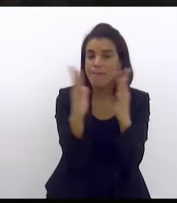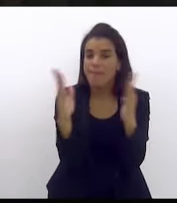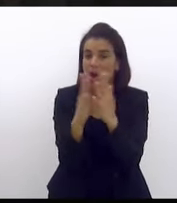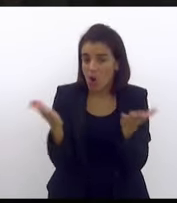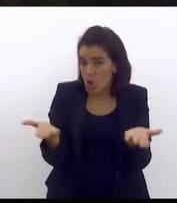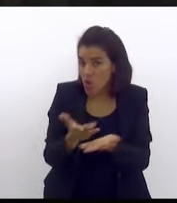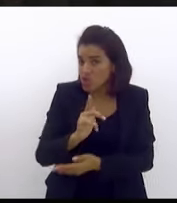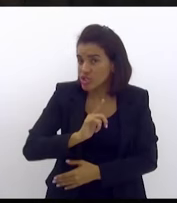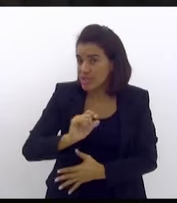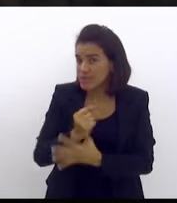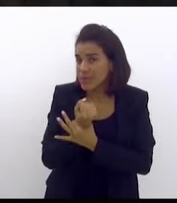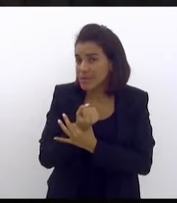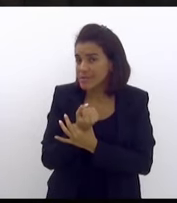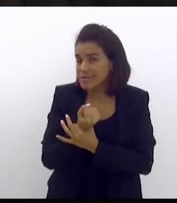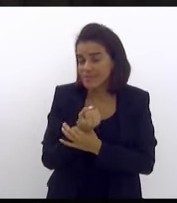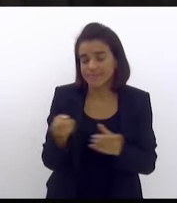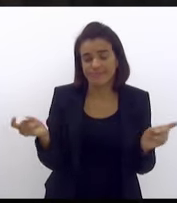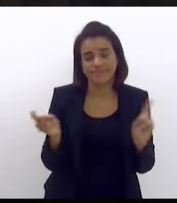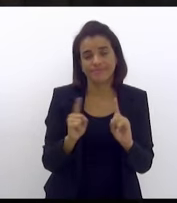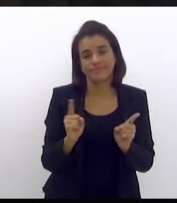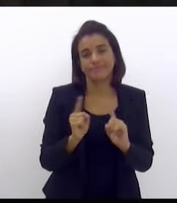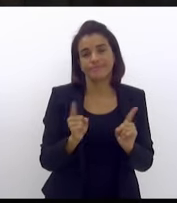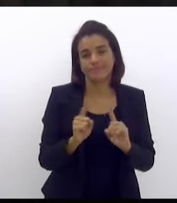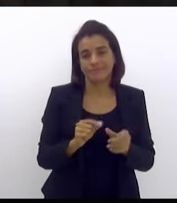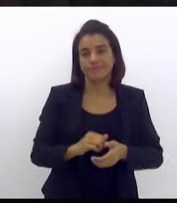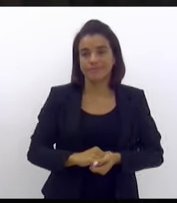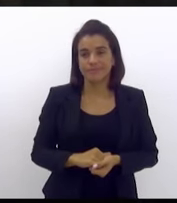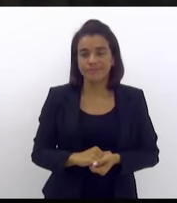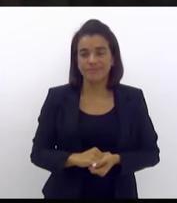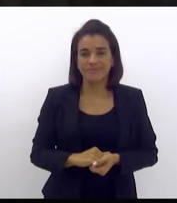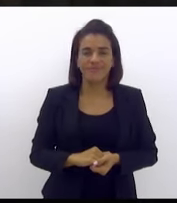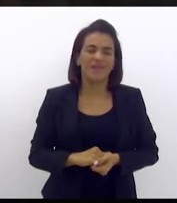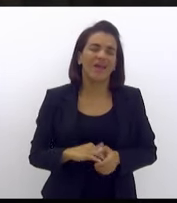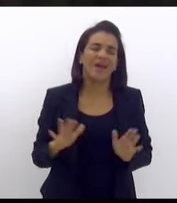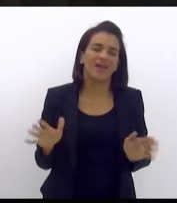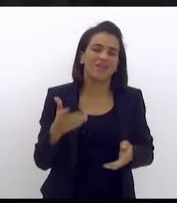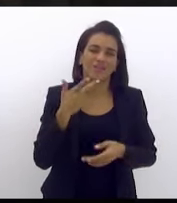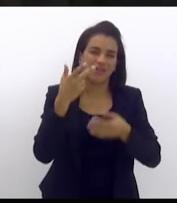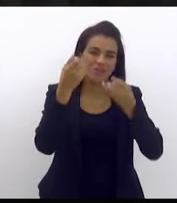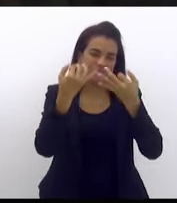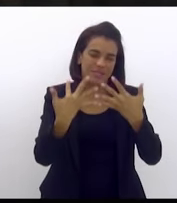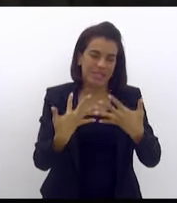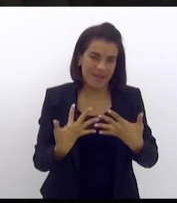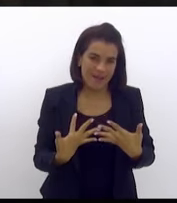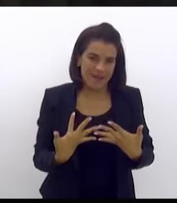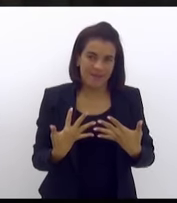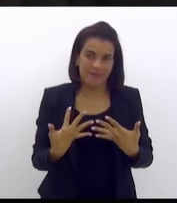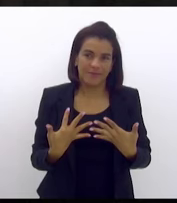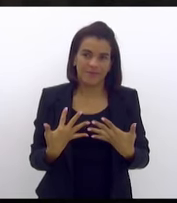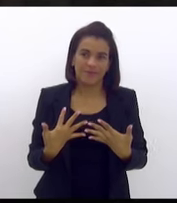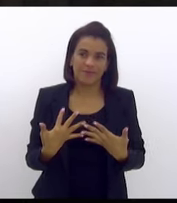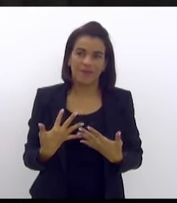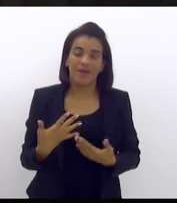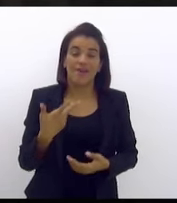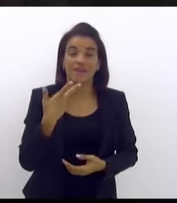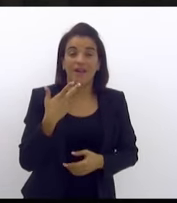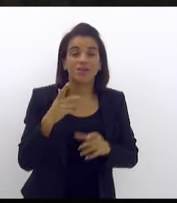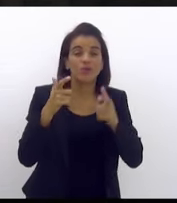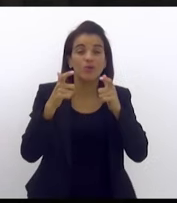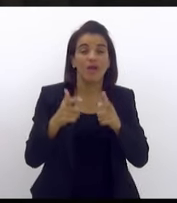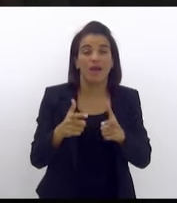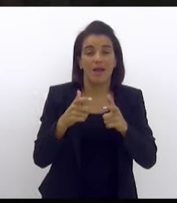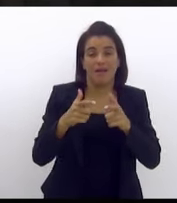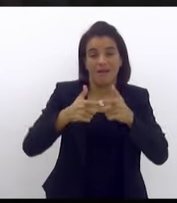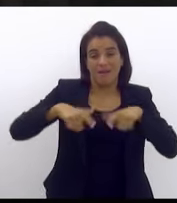existe hoje? Não. Não vou nem falar lá um pouquinho mais adiante do Campo do Cajueiro,